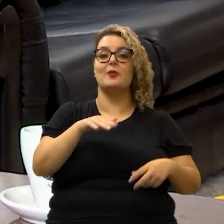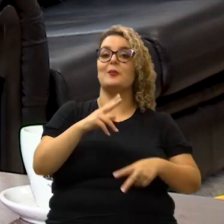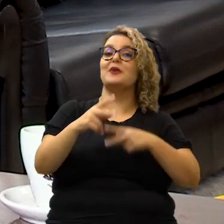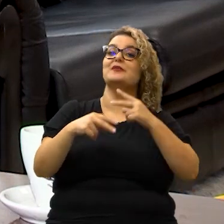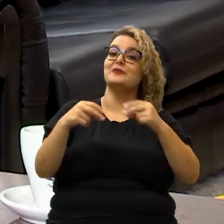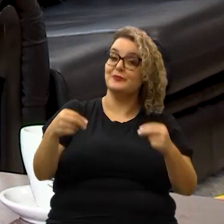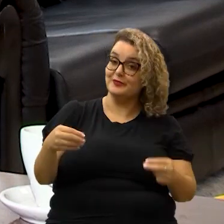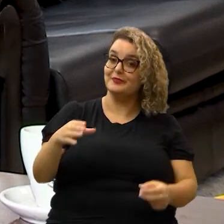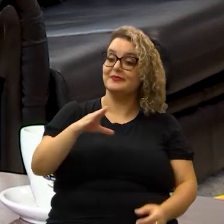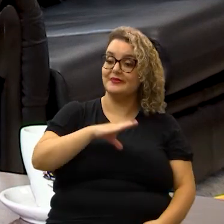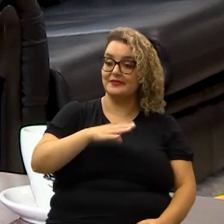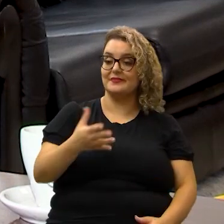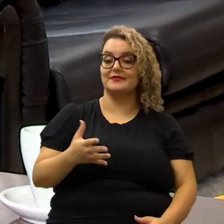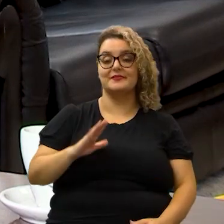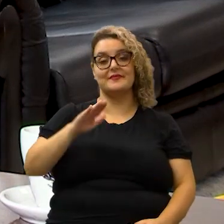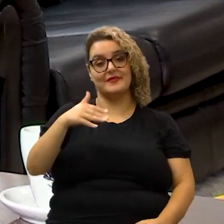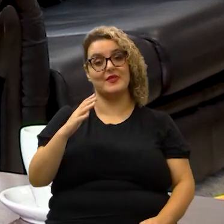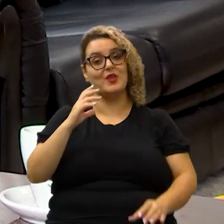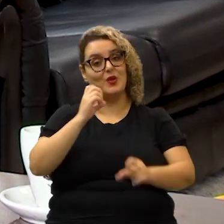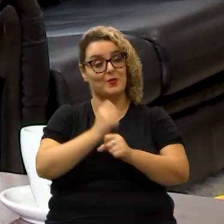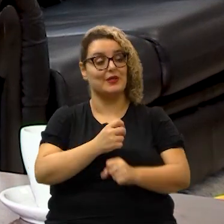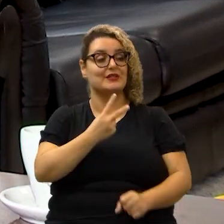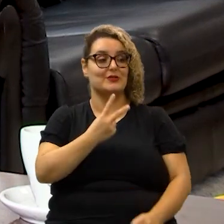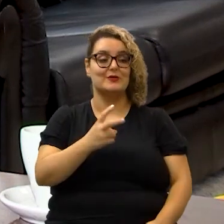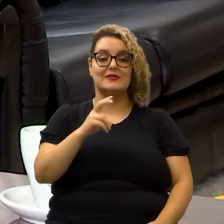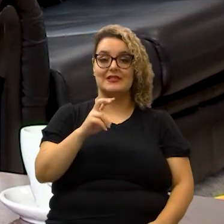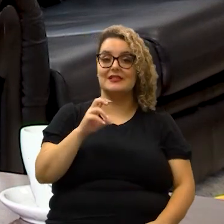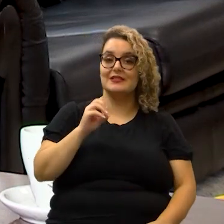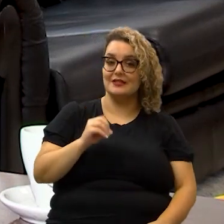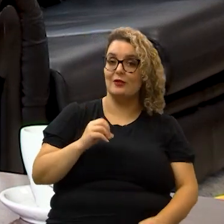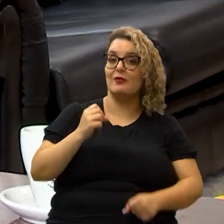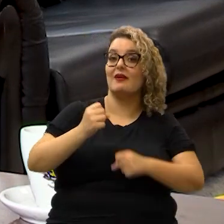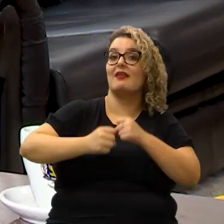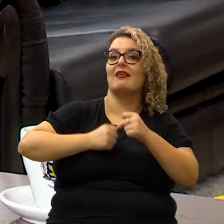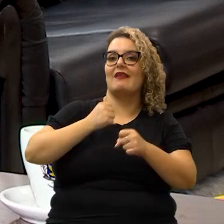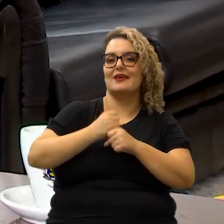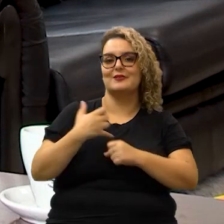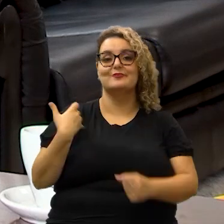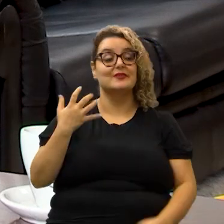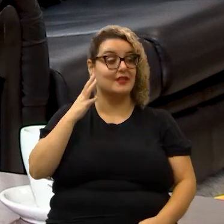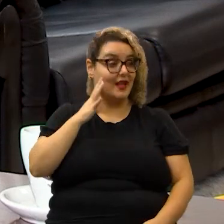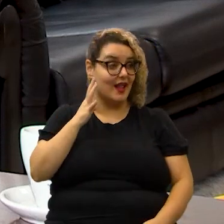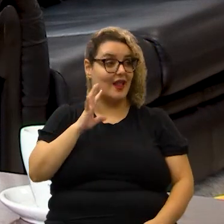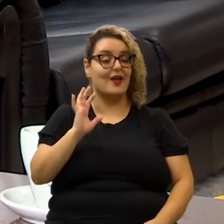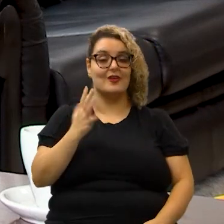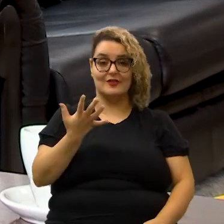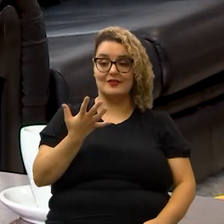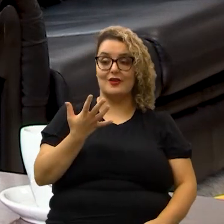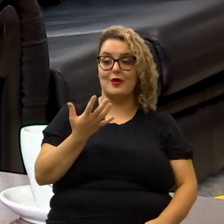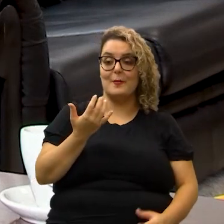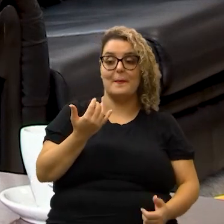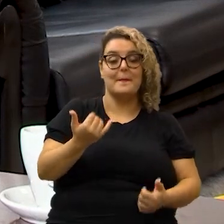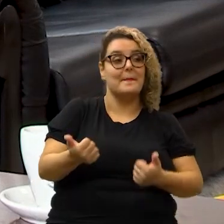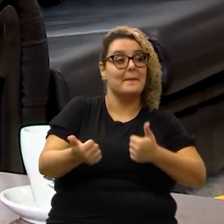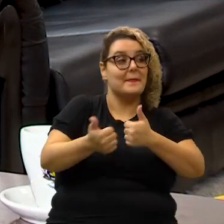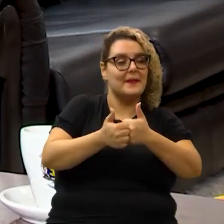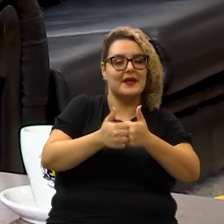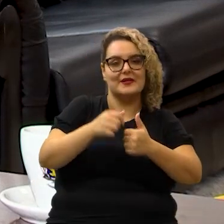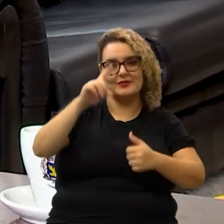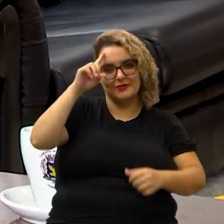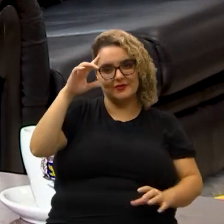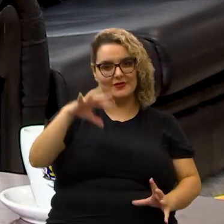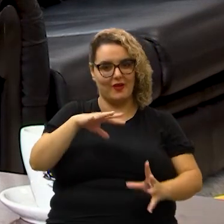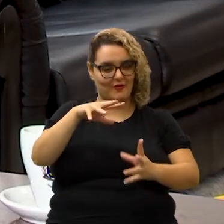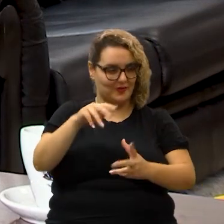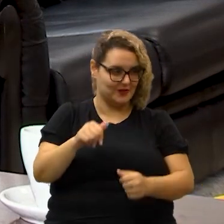cidade completa 250 anos. E é legal que isso aconteceu na véspera, né, do Dia Mundial da Água, então tem um